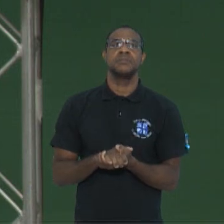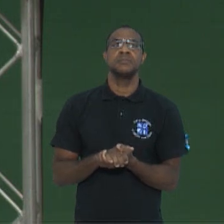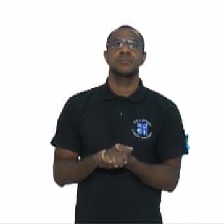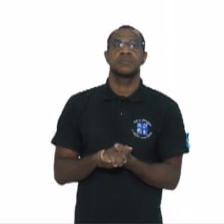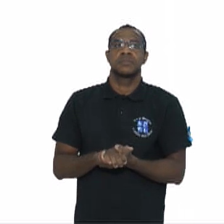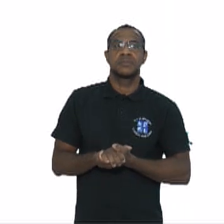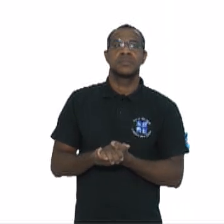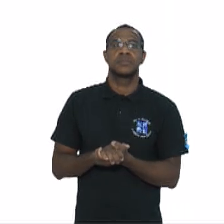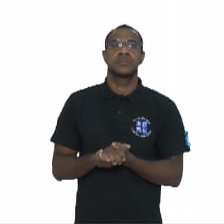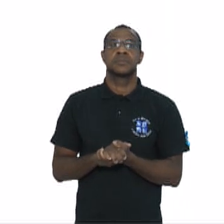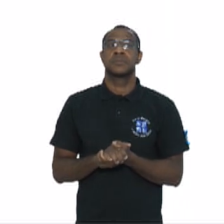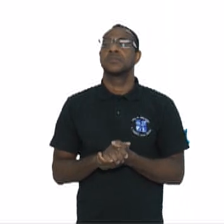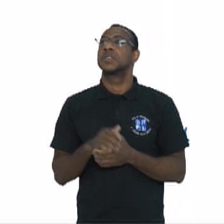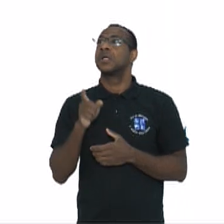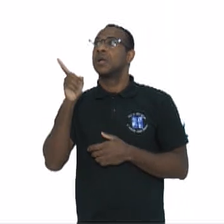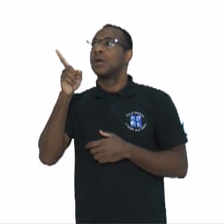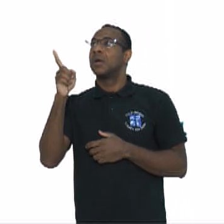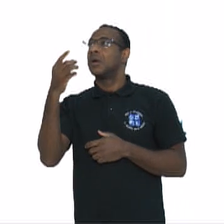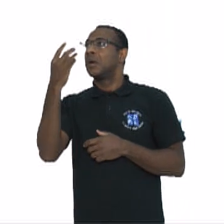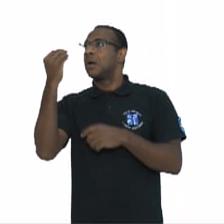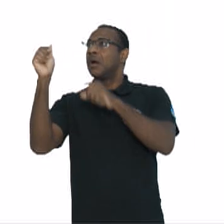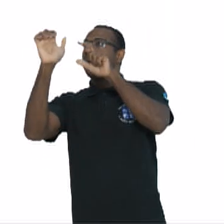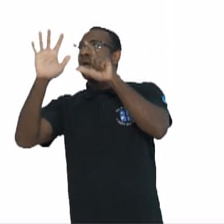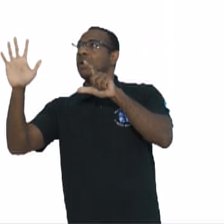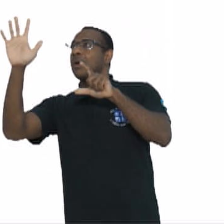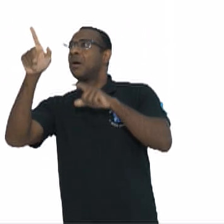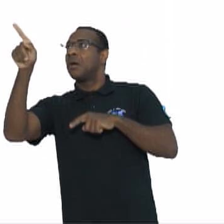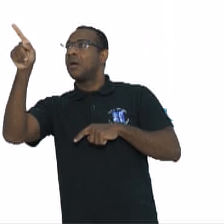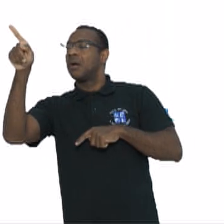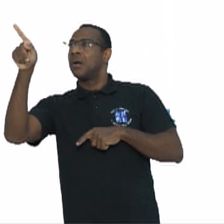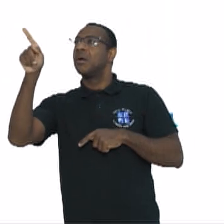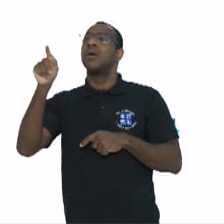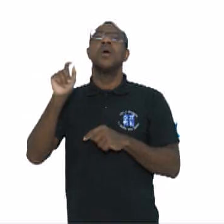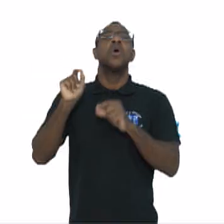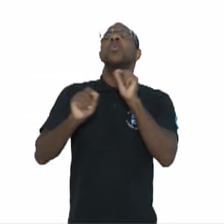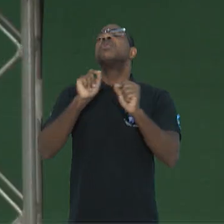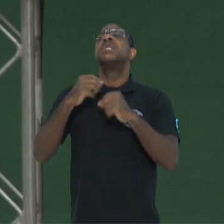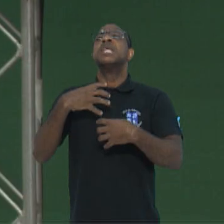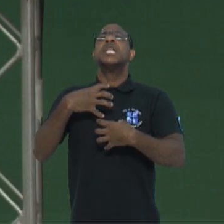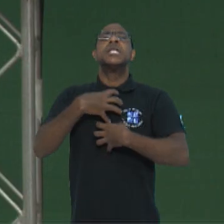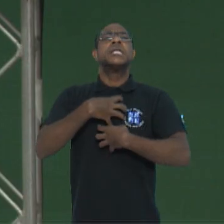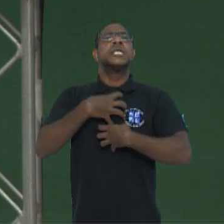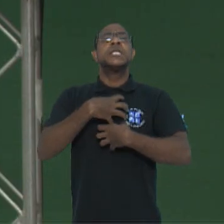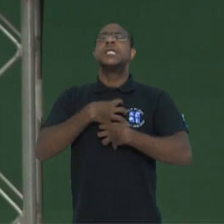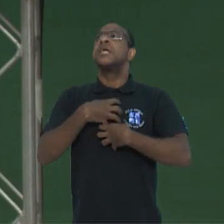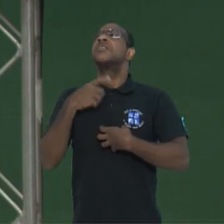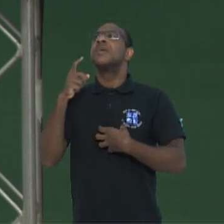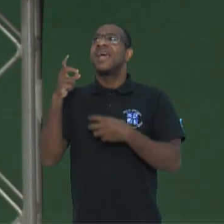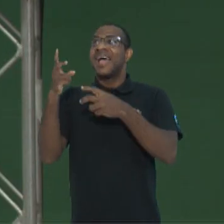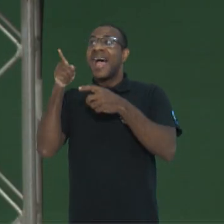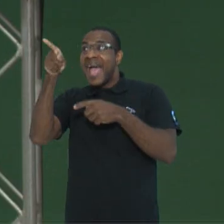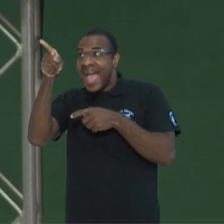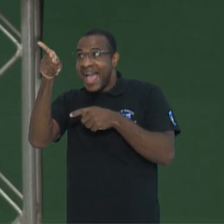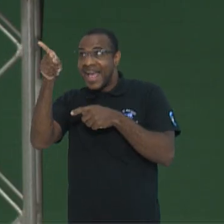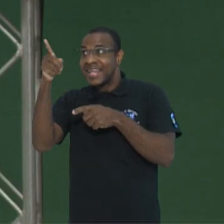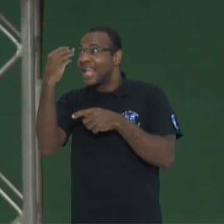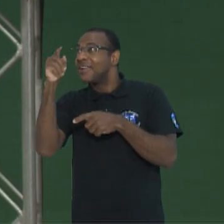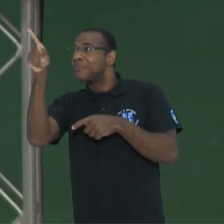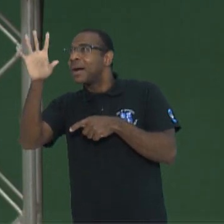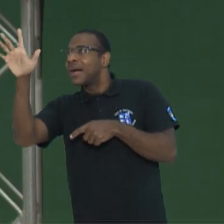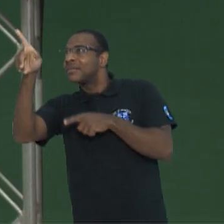And when you see this painting, what do you feel? E o que vocês sentem quando vocês veem esta